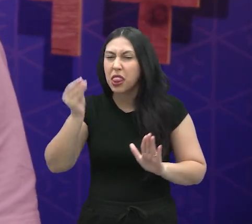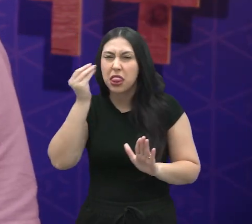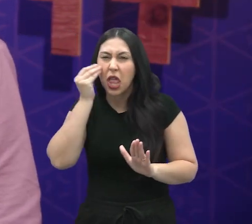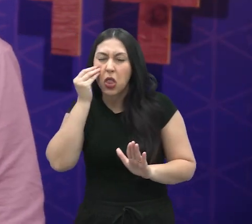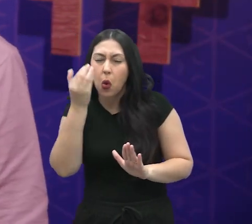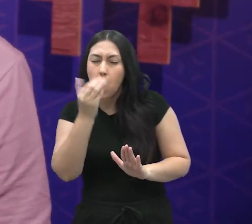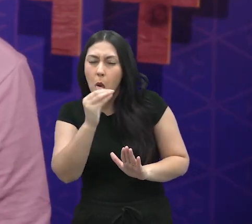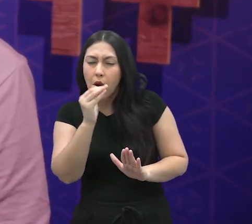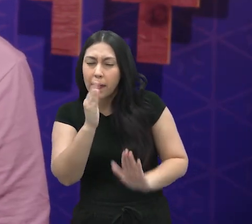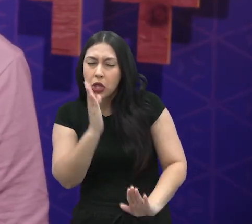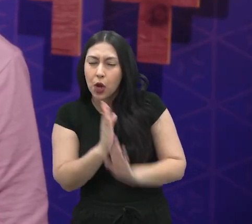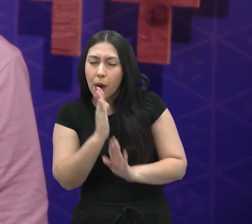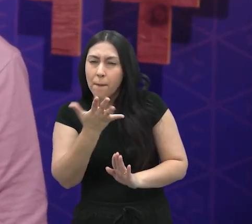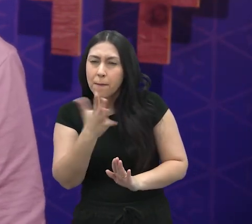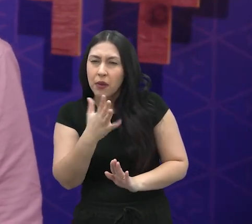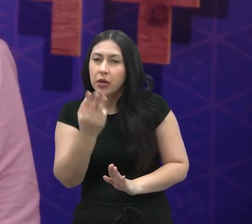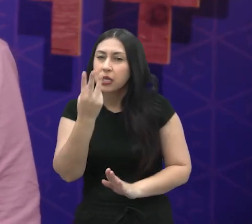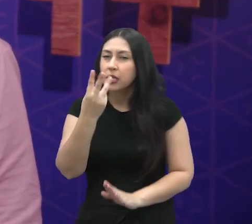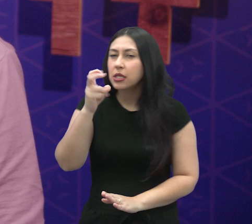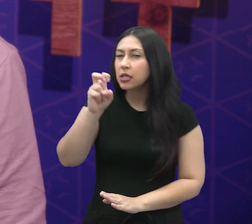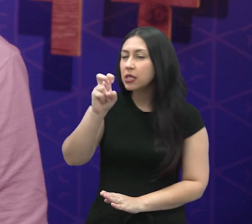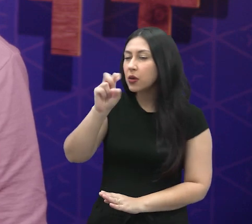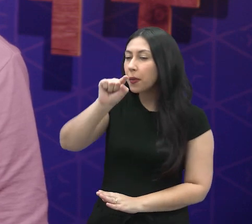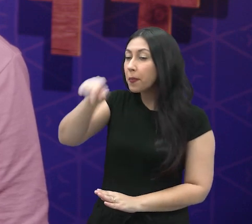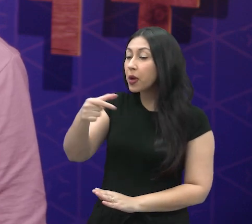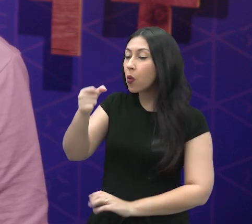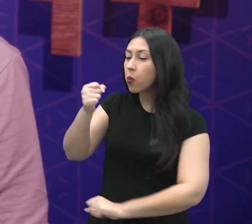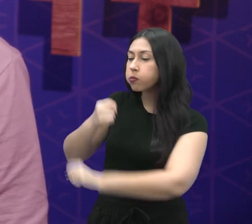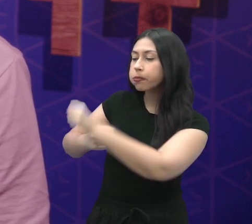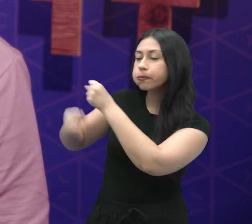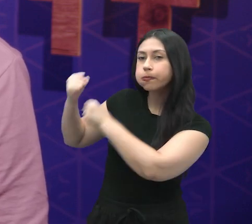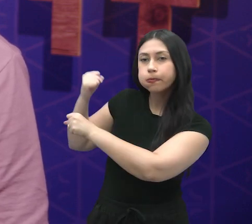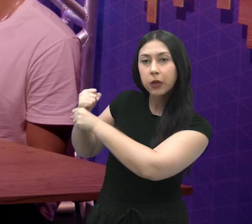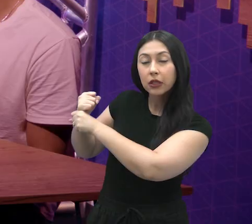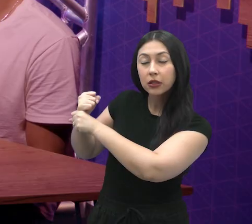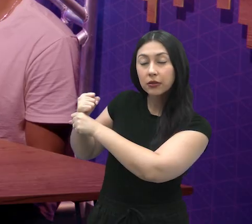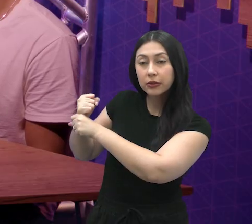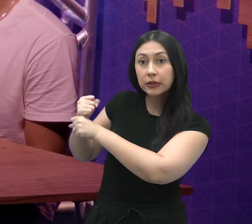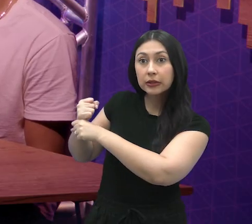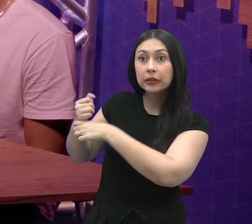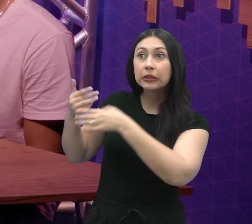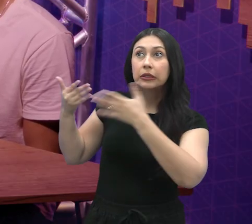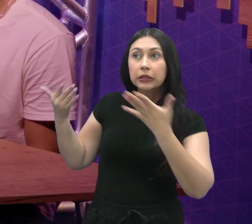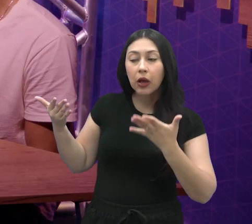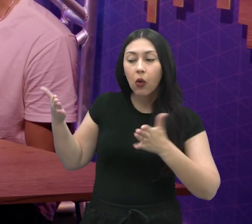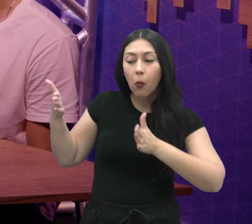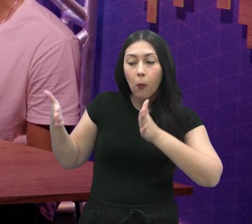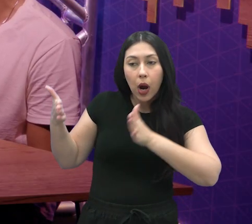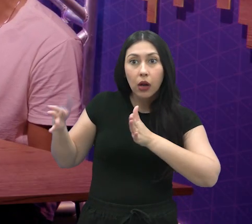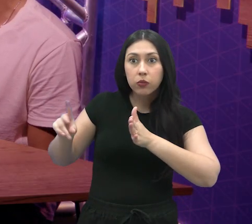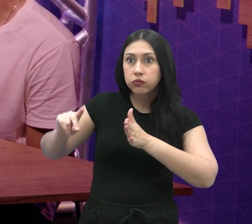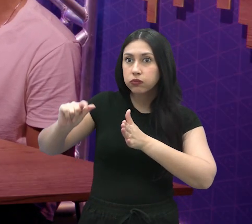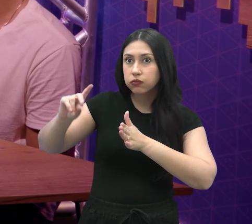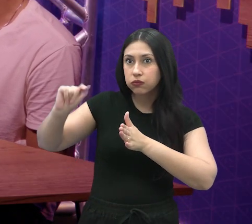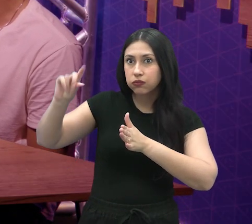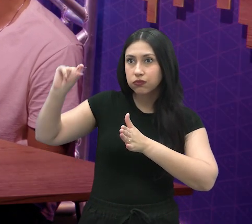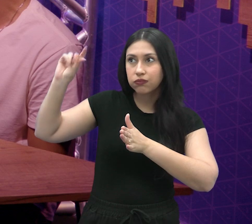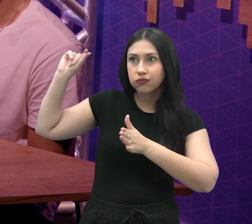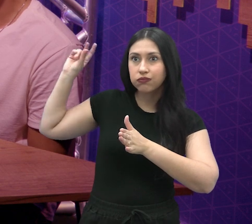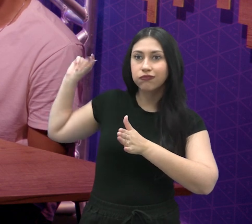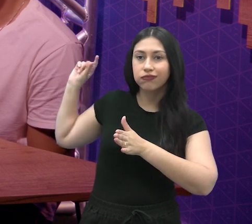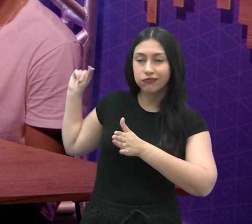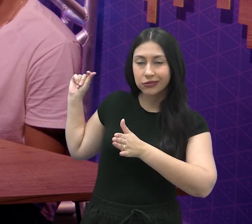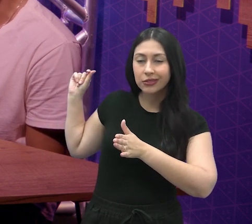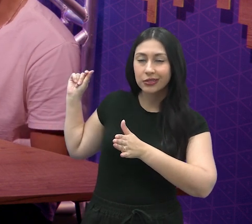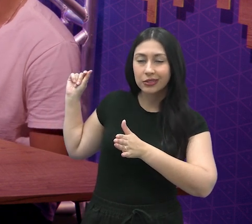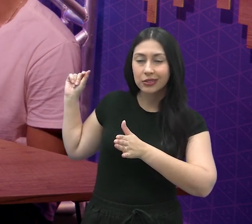de carbono lá é de 35 a 40 mil anos atrás. Uhum. Então é nessa era pré-histórica ainda